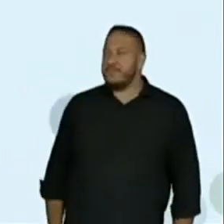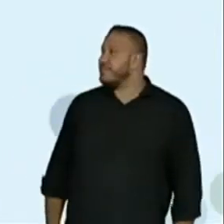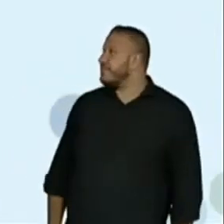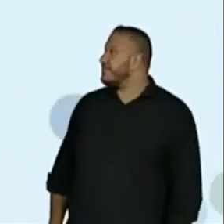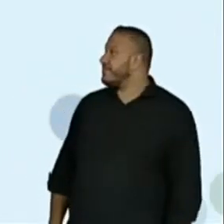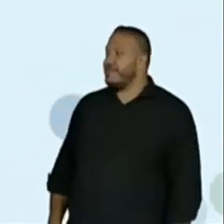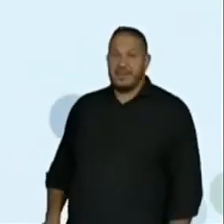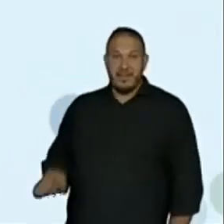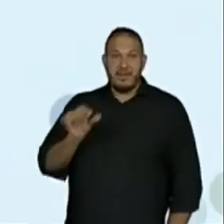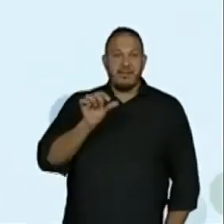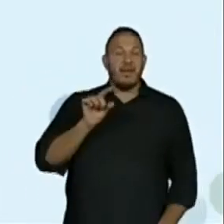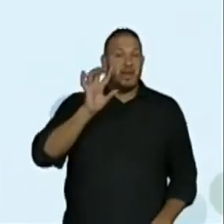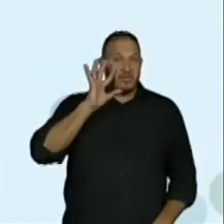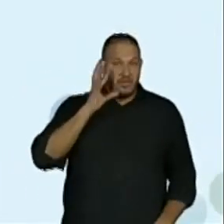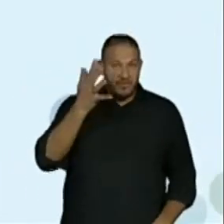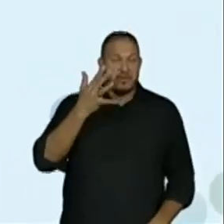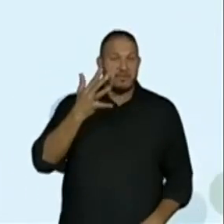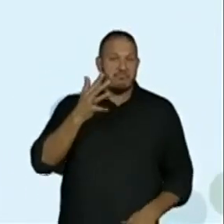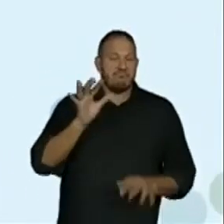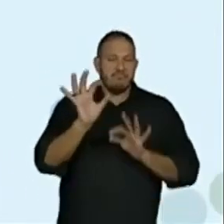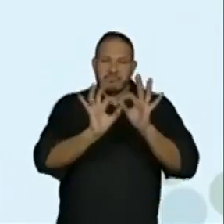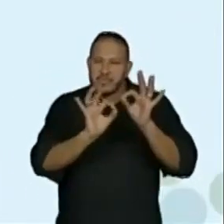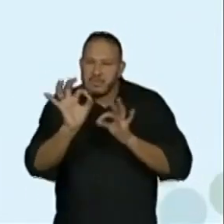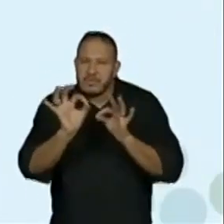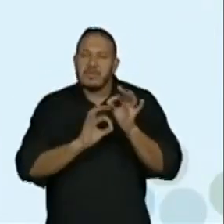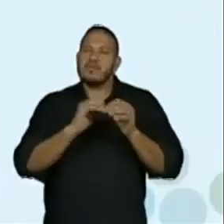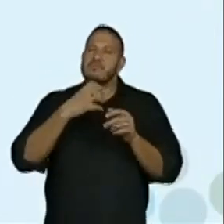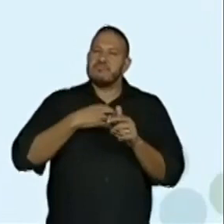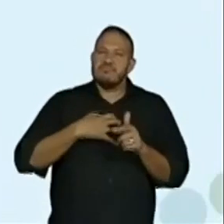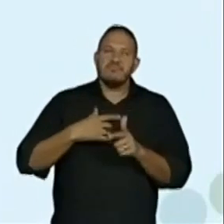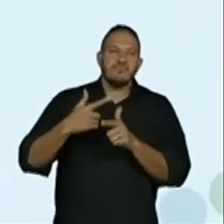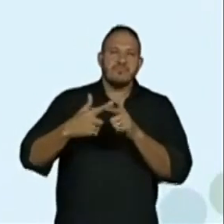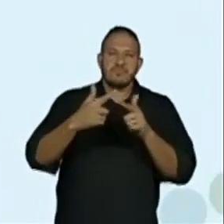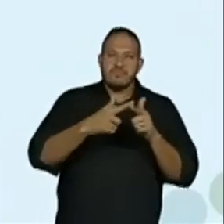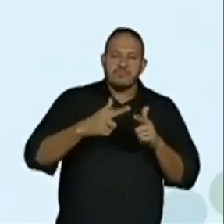Resolver e elaborar situações-problema